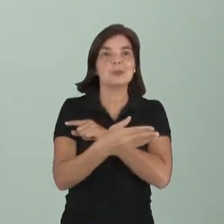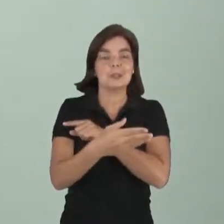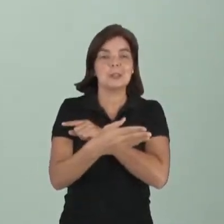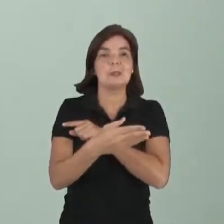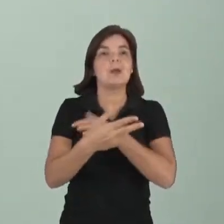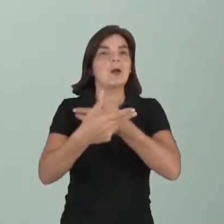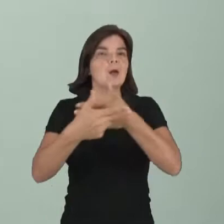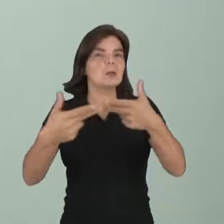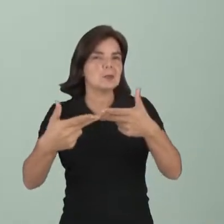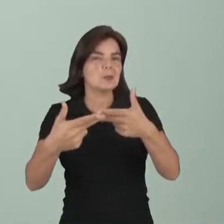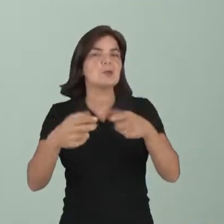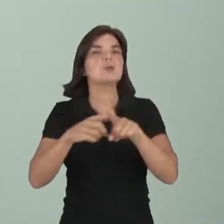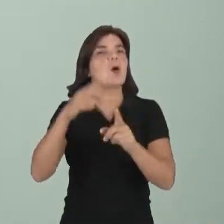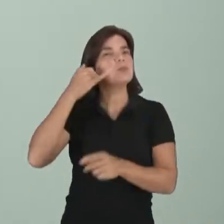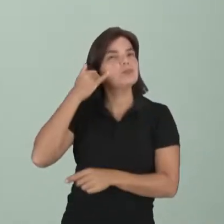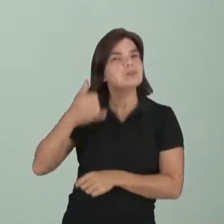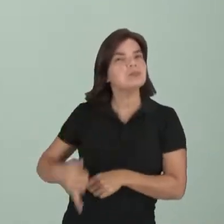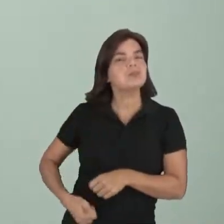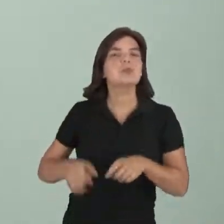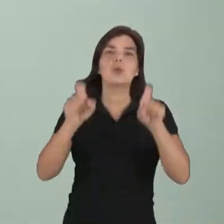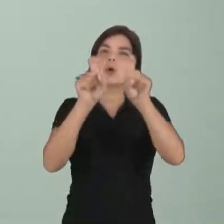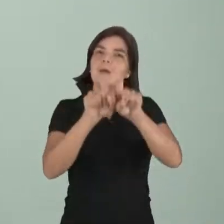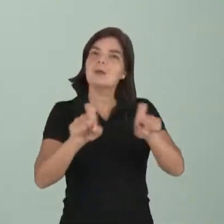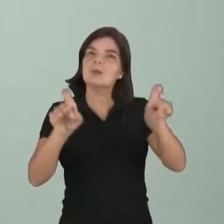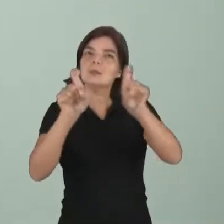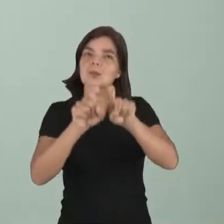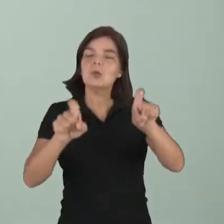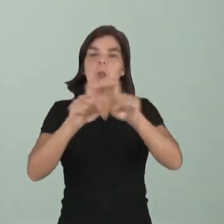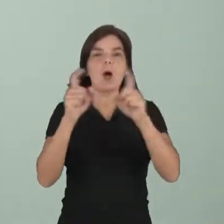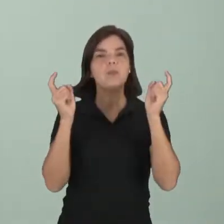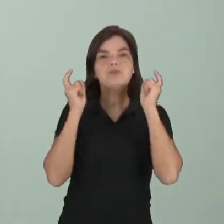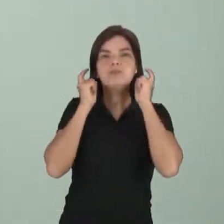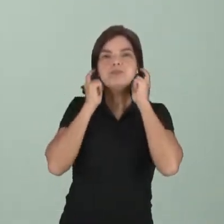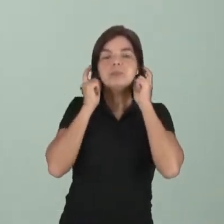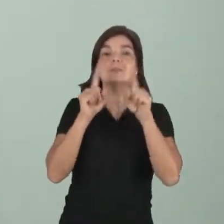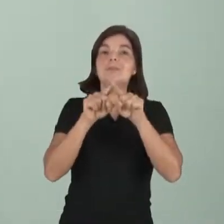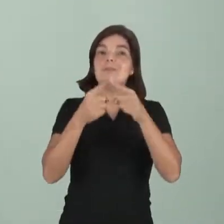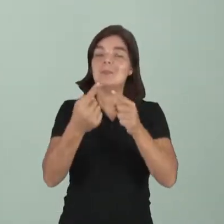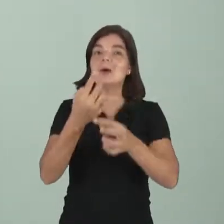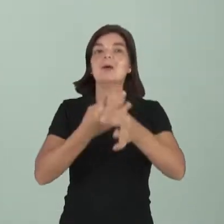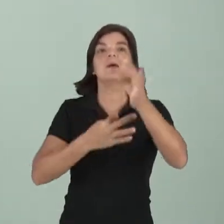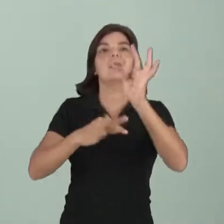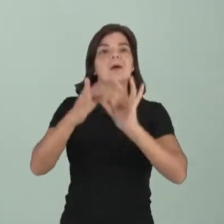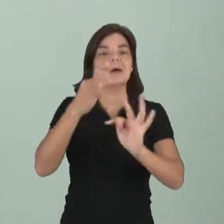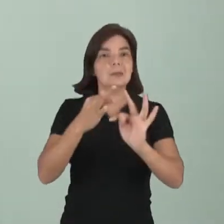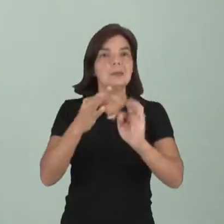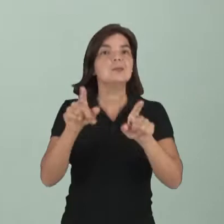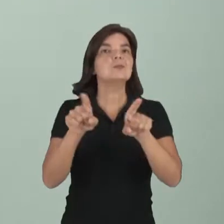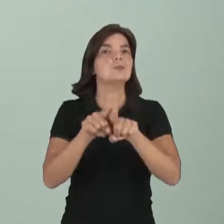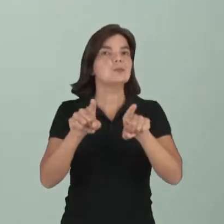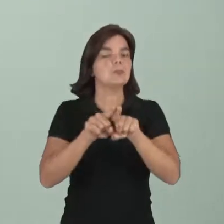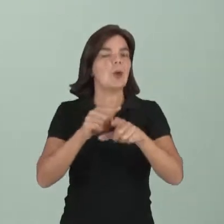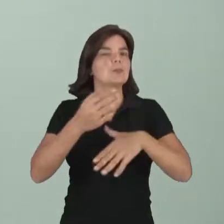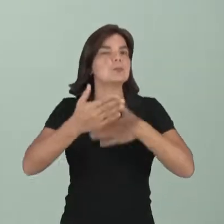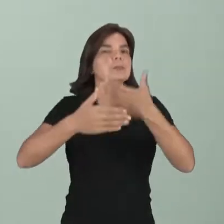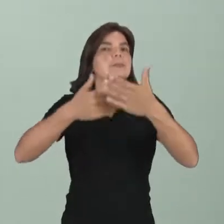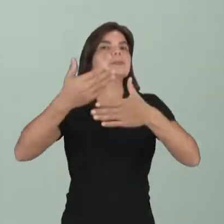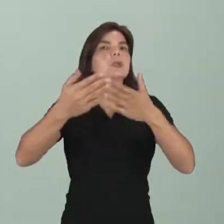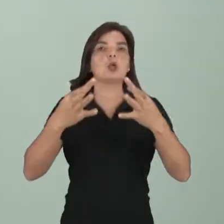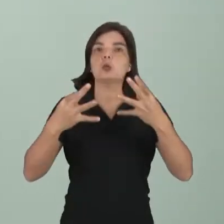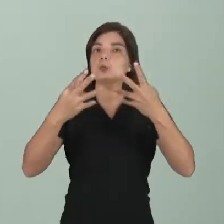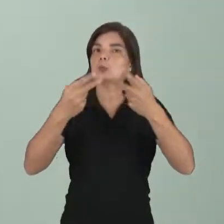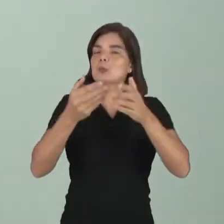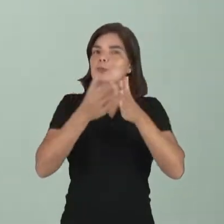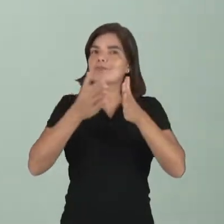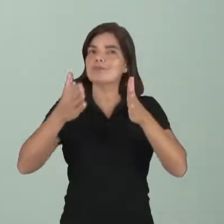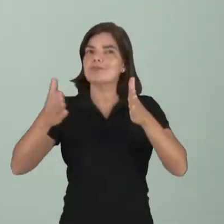aos aparelhos, aos smartphones, ao computador, a fone de ouvido, mas a tecnologia ela está muito além de todos